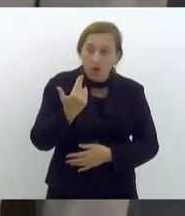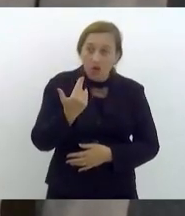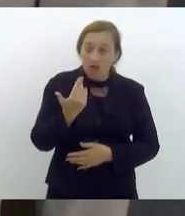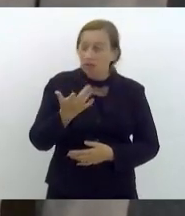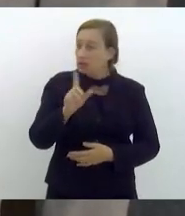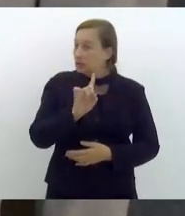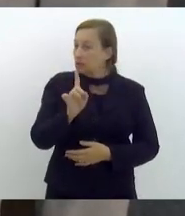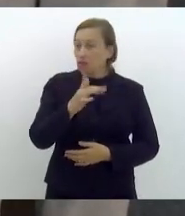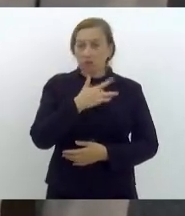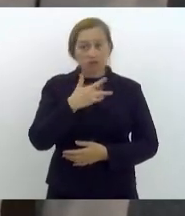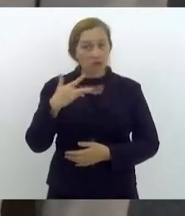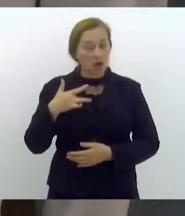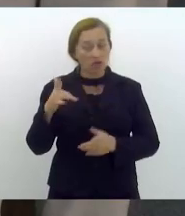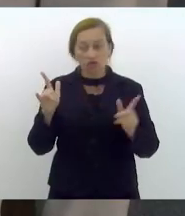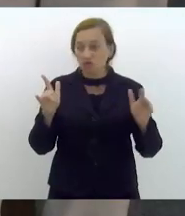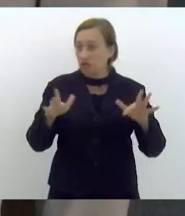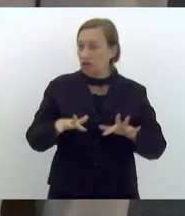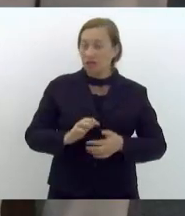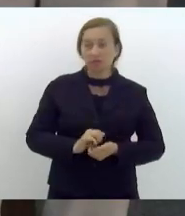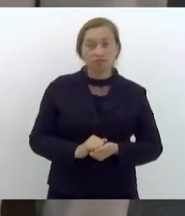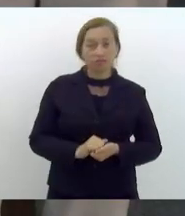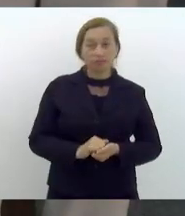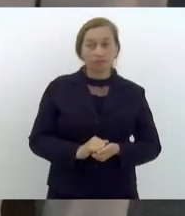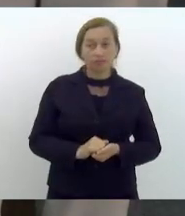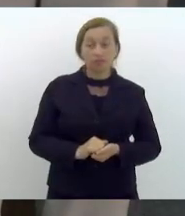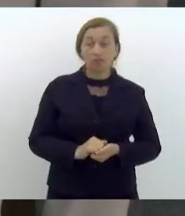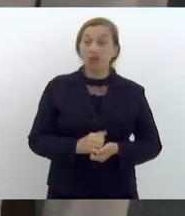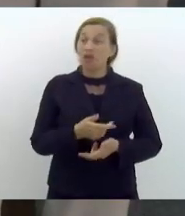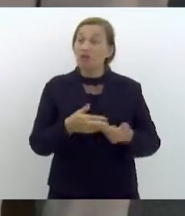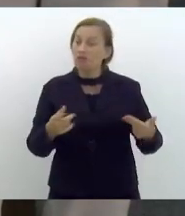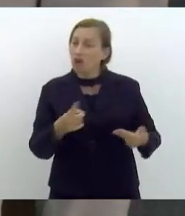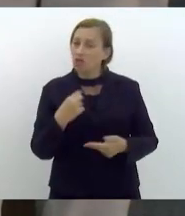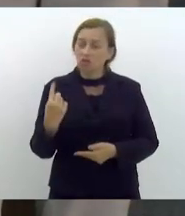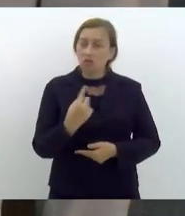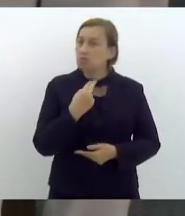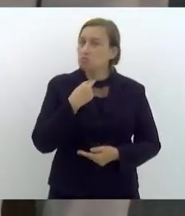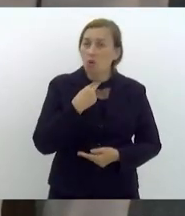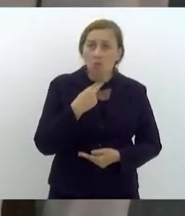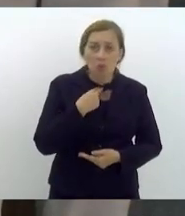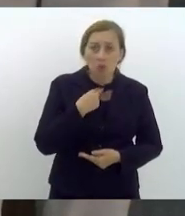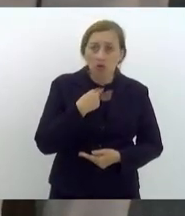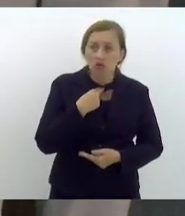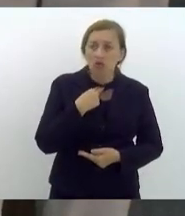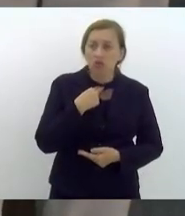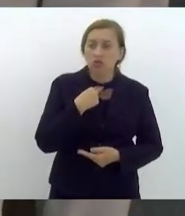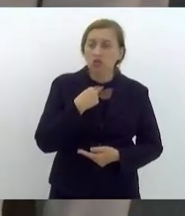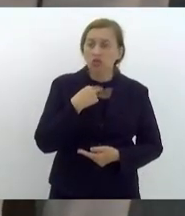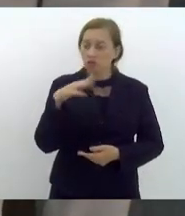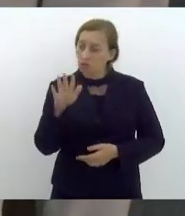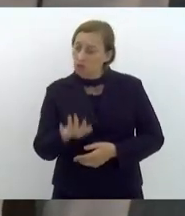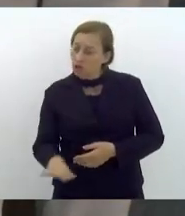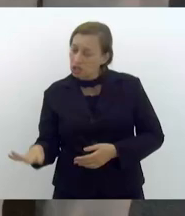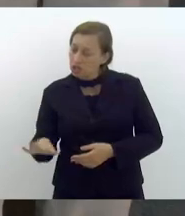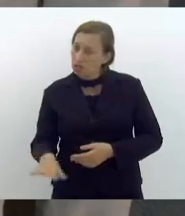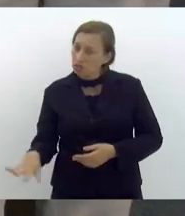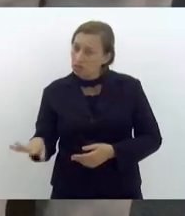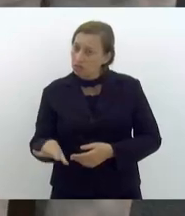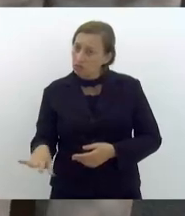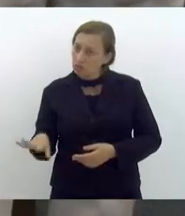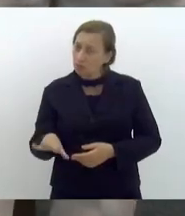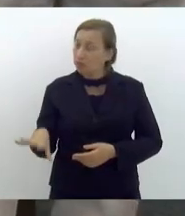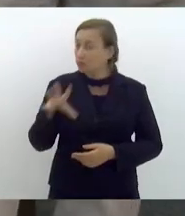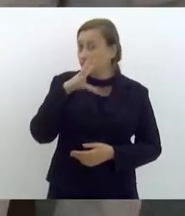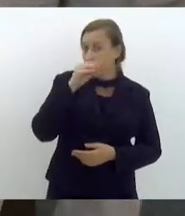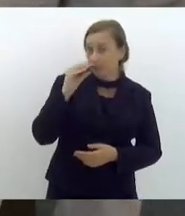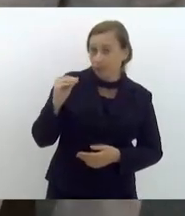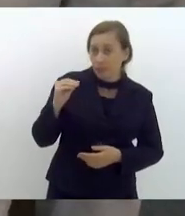não era saudável muitos de nós não pôde não é quando era criança e quando era